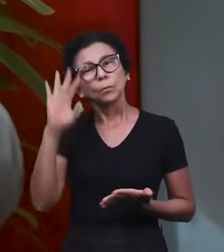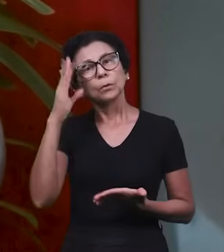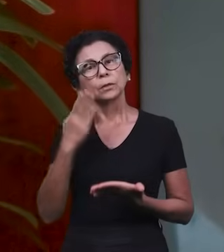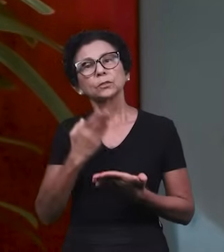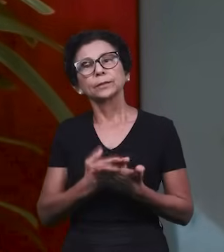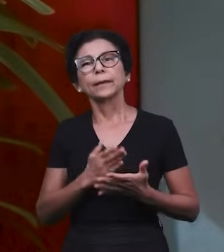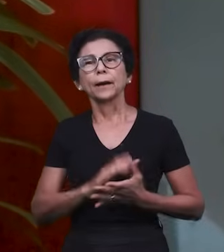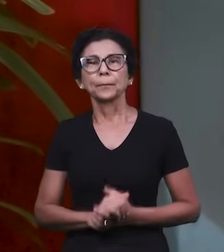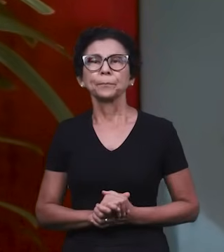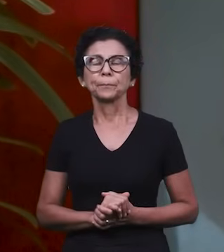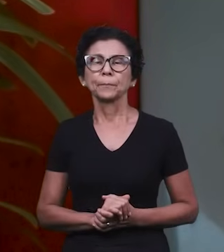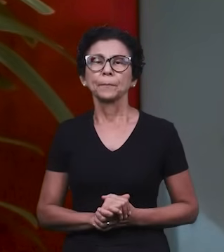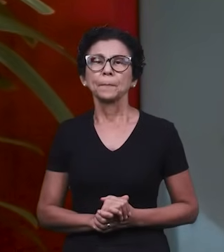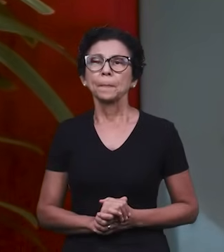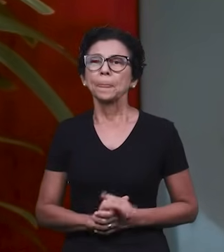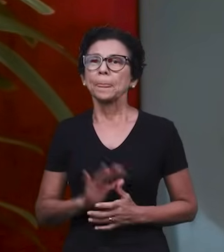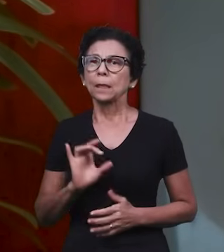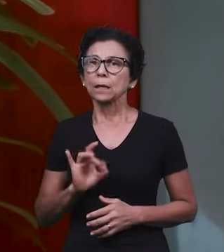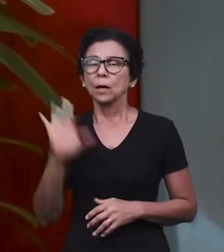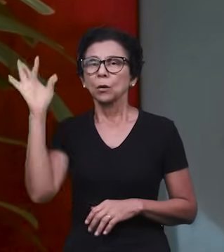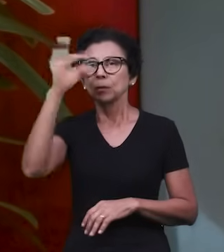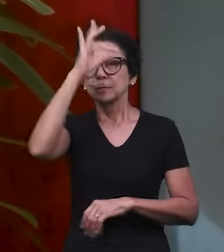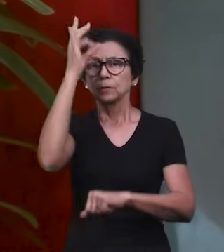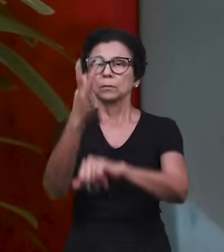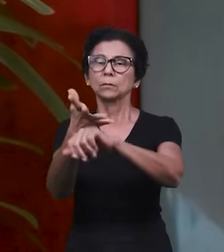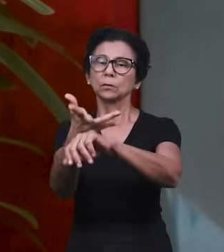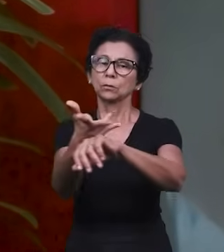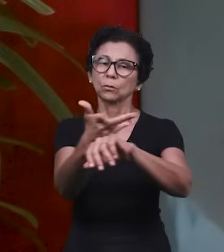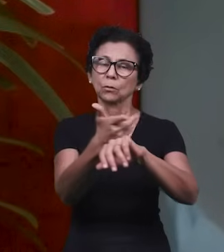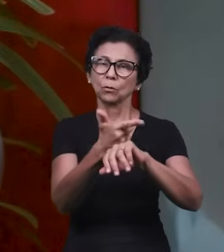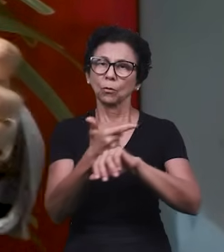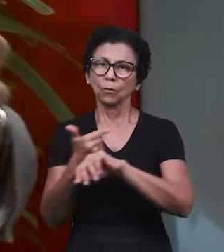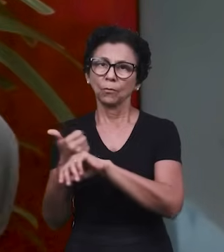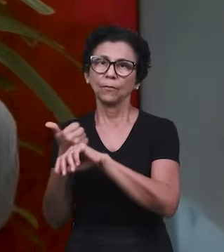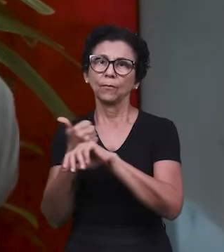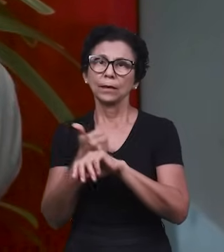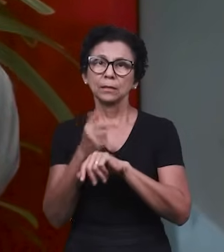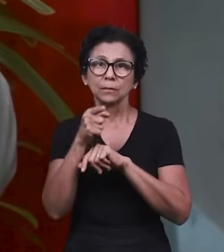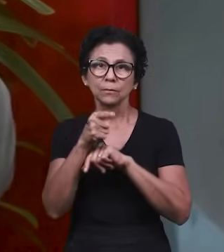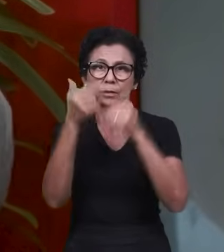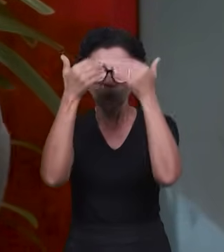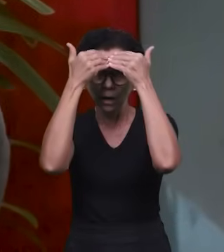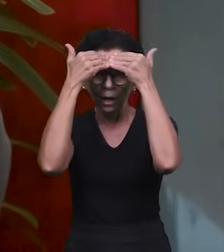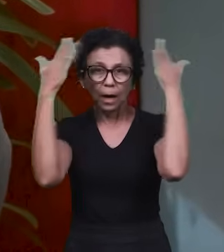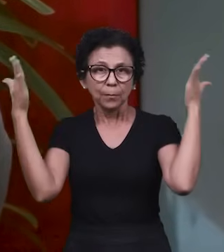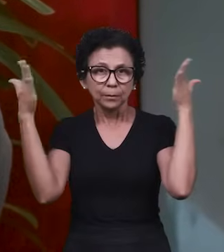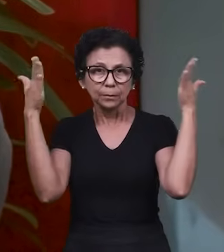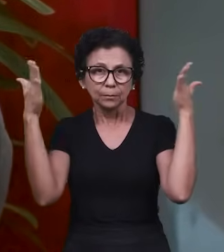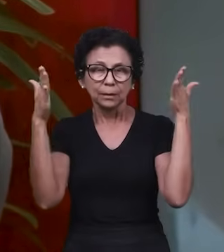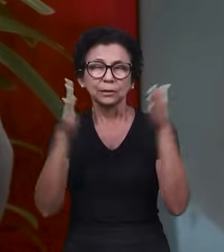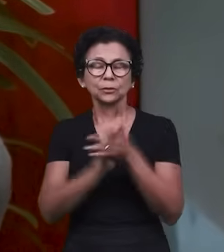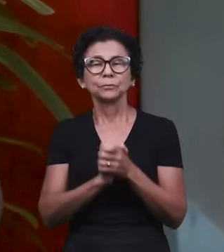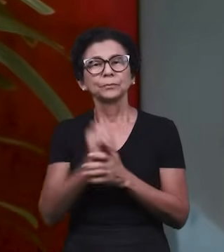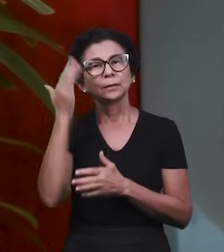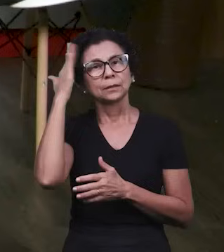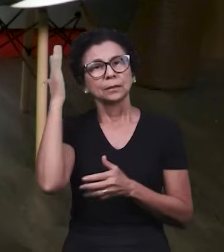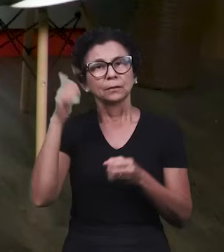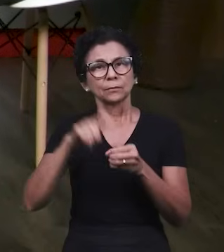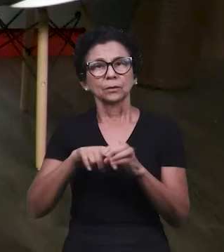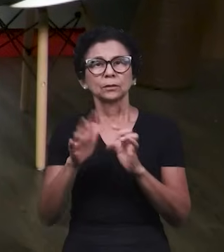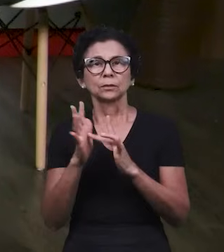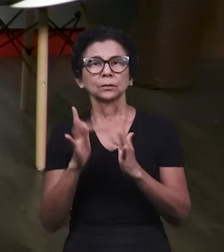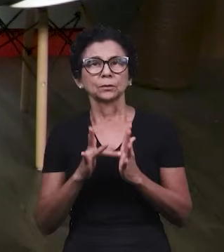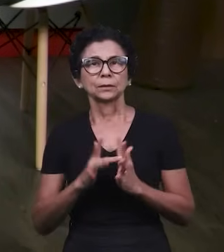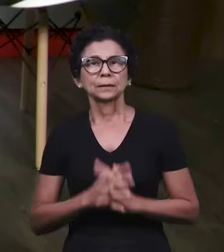vai abrir os olhos para que as pessoas possam entender que, de fato, o que está acontecendo, que possam reconhecer o toque da trombeta.